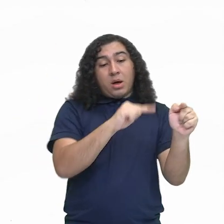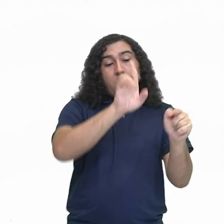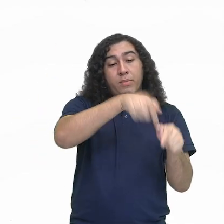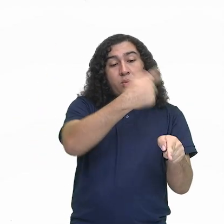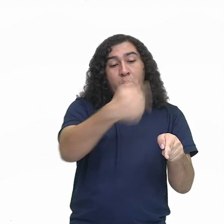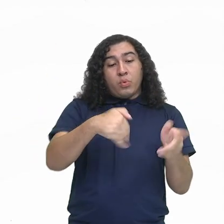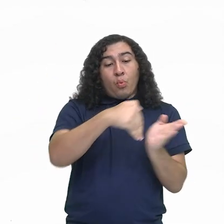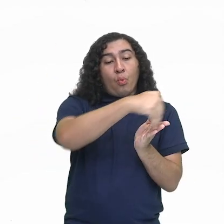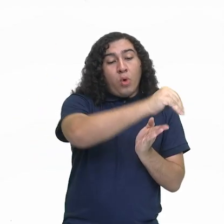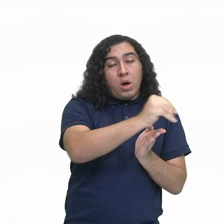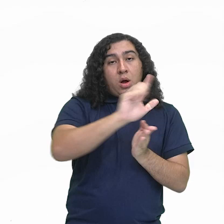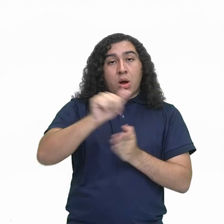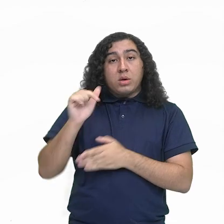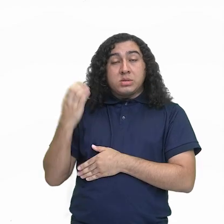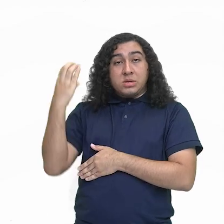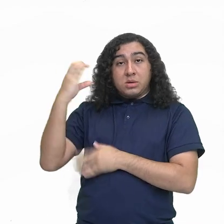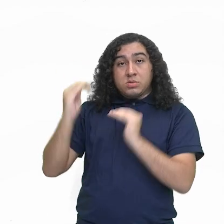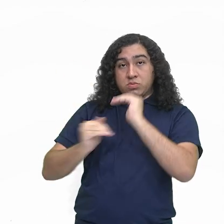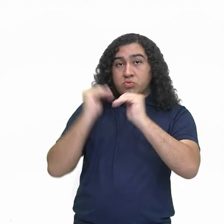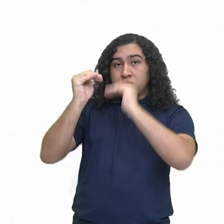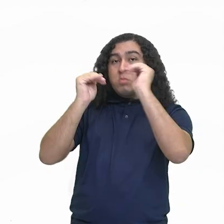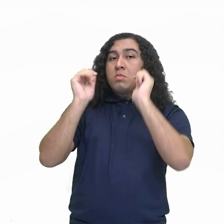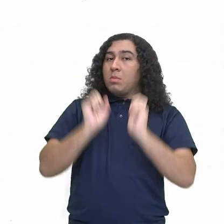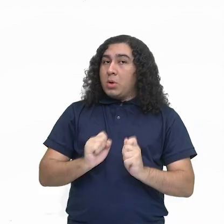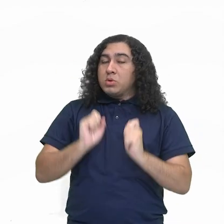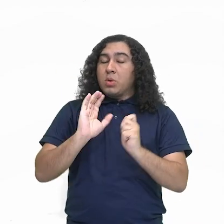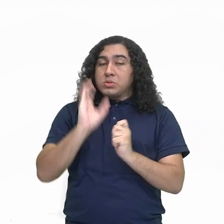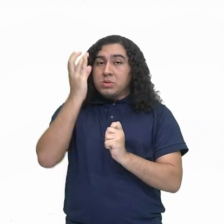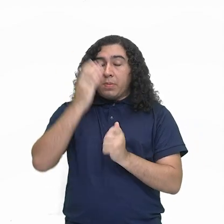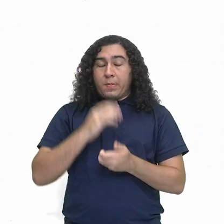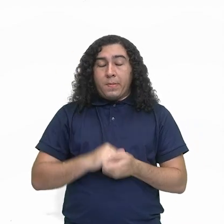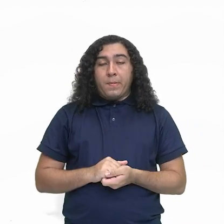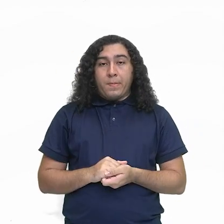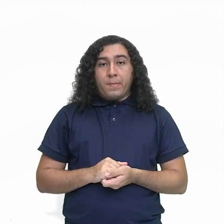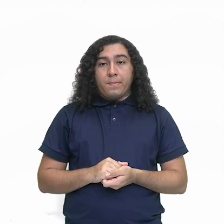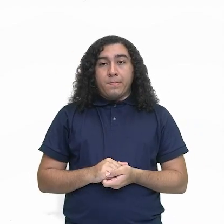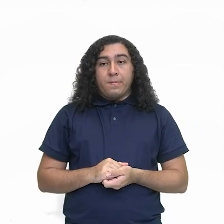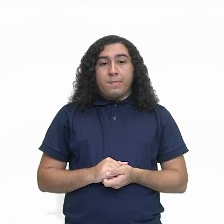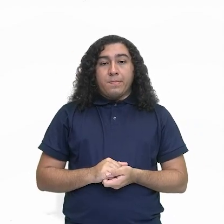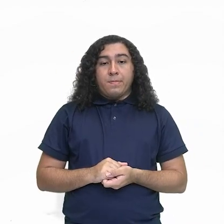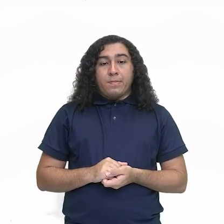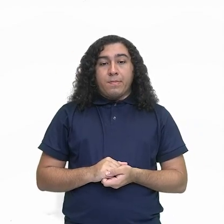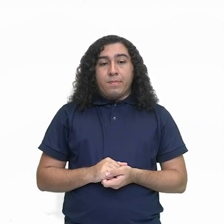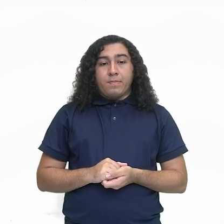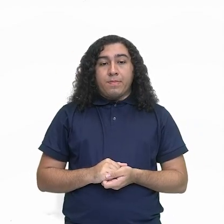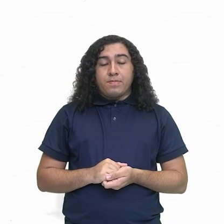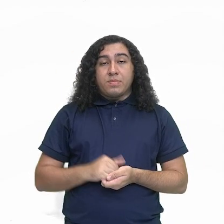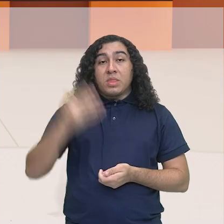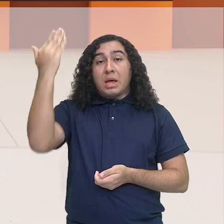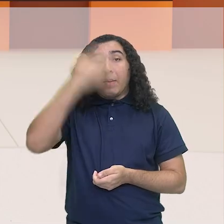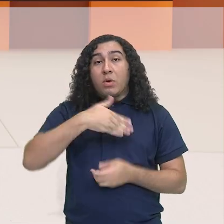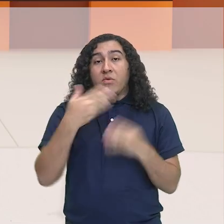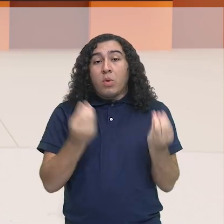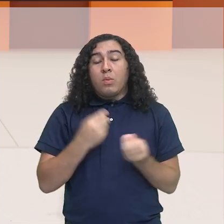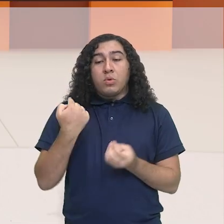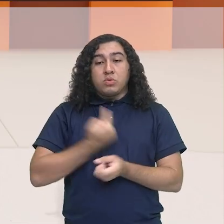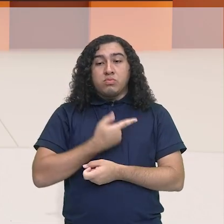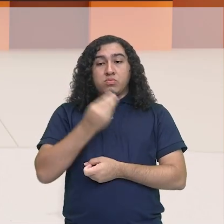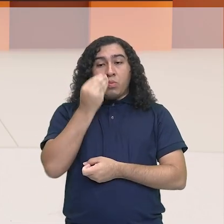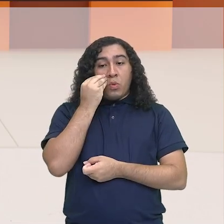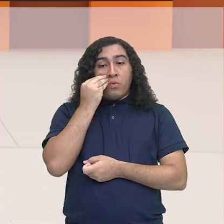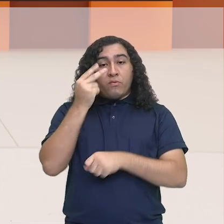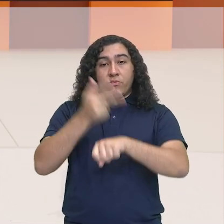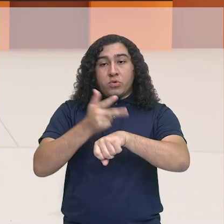que a ciência evolui, né? Então ela vai evoluindo dessa maneira, certo? Para comprovar isso, a gente vai ver aqui um videozinho que